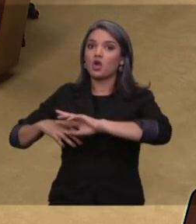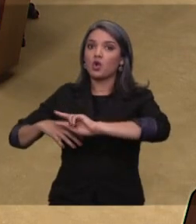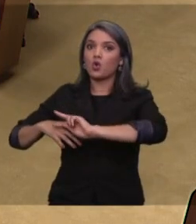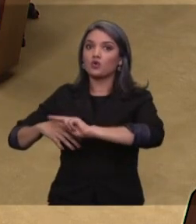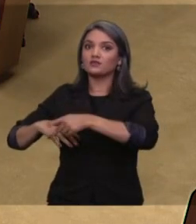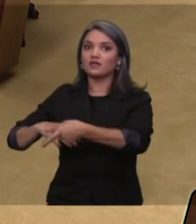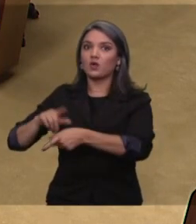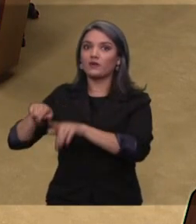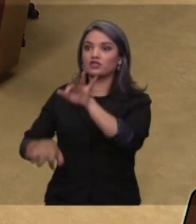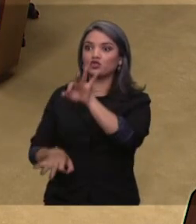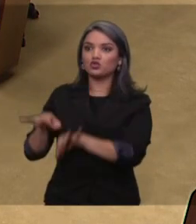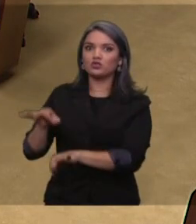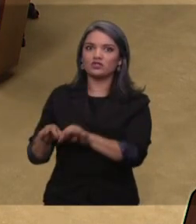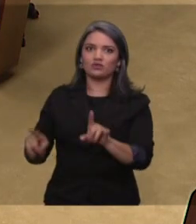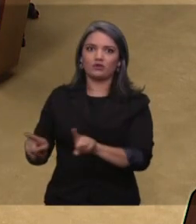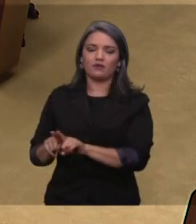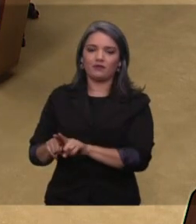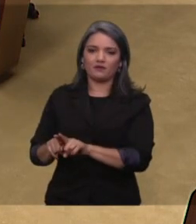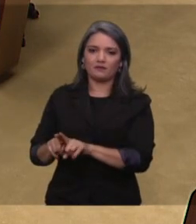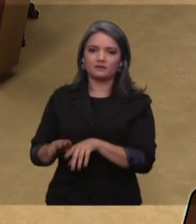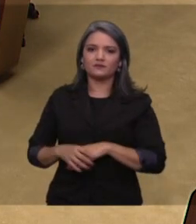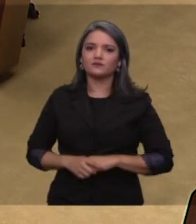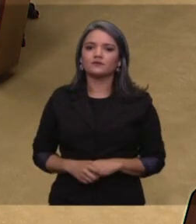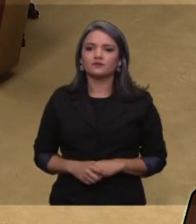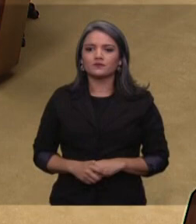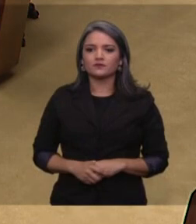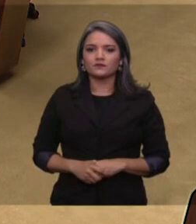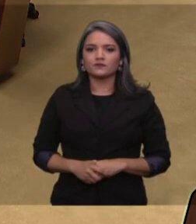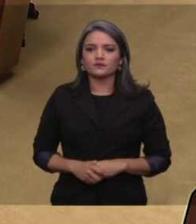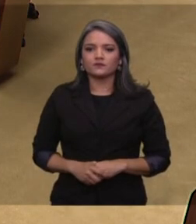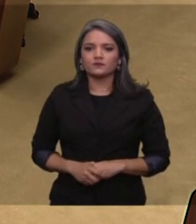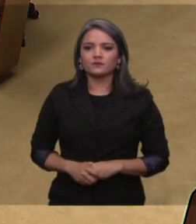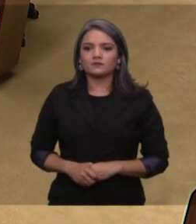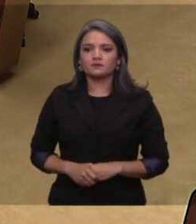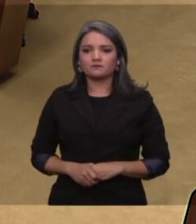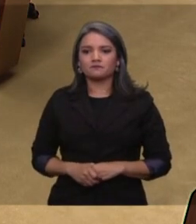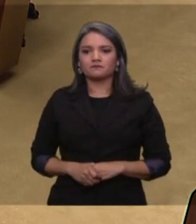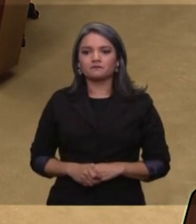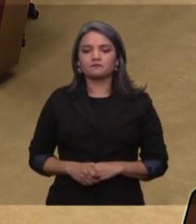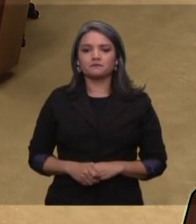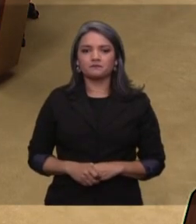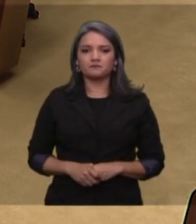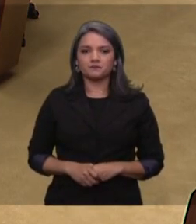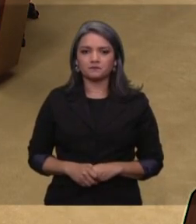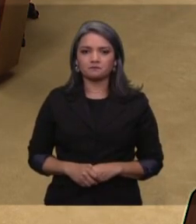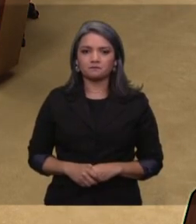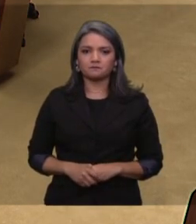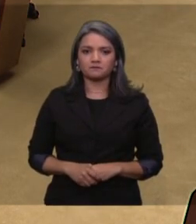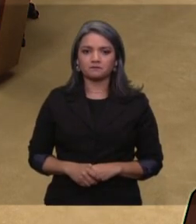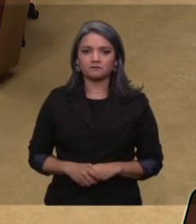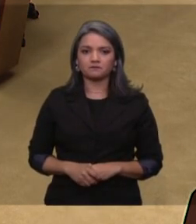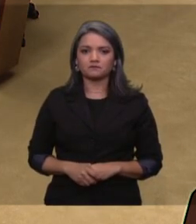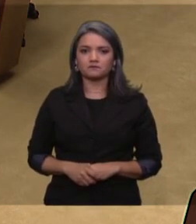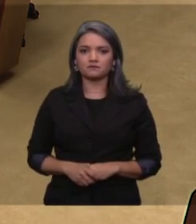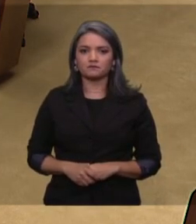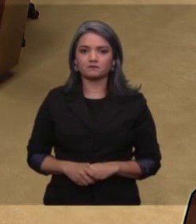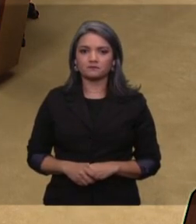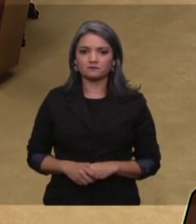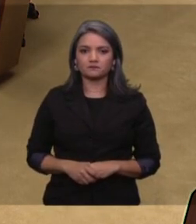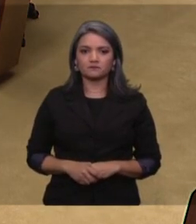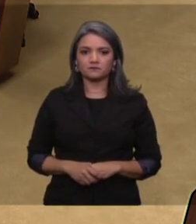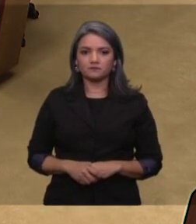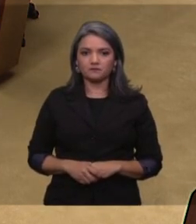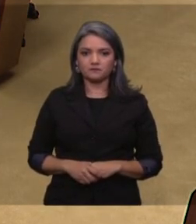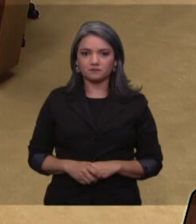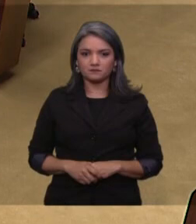gerador também de efeitos jurídicos. De modo que, portanto, no que toca